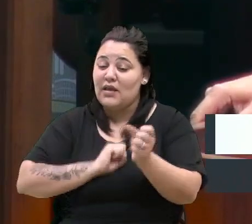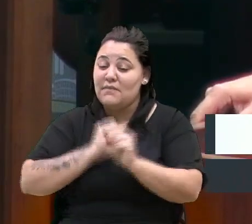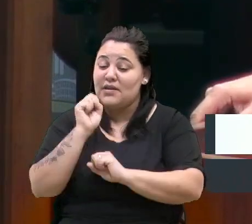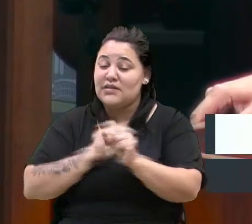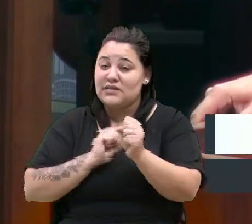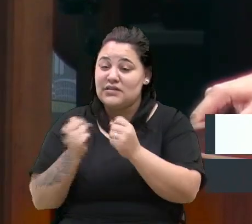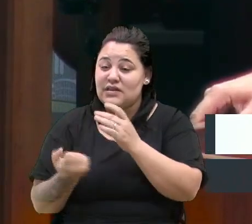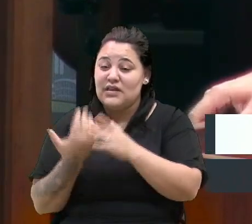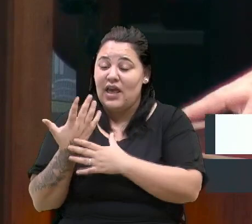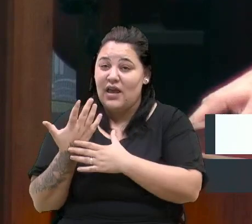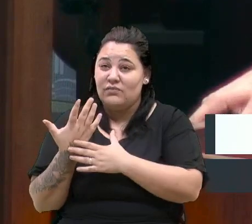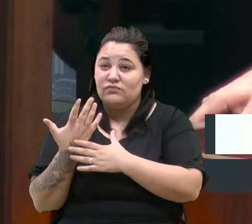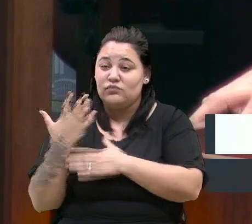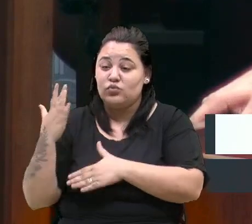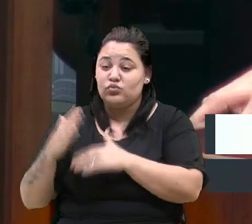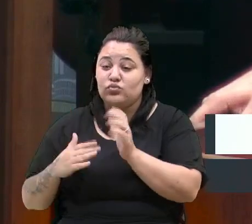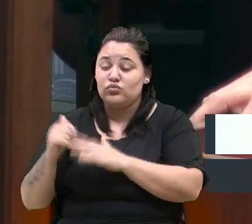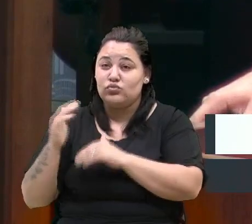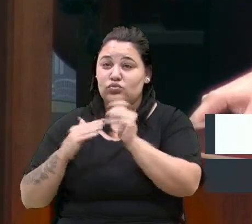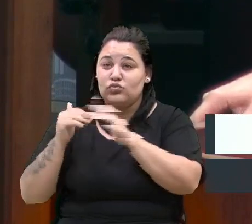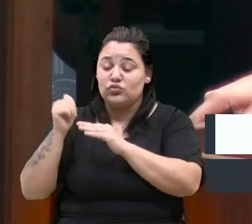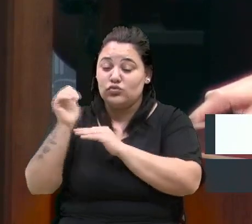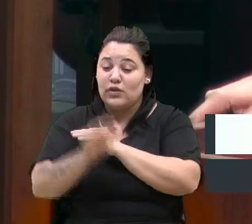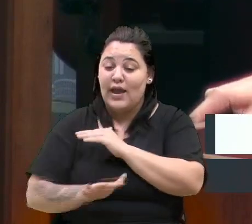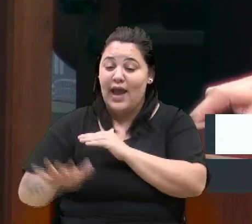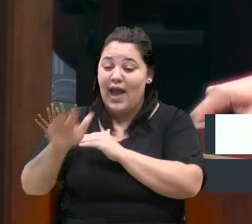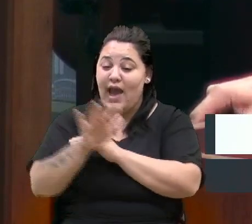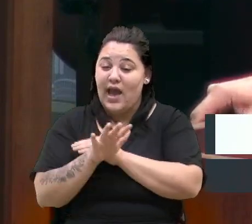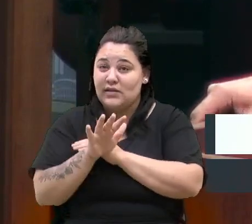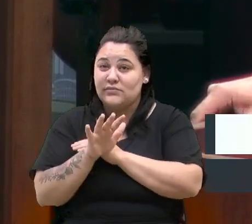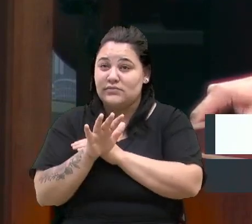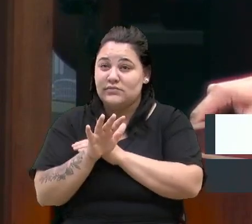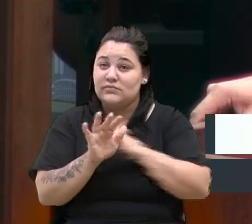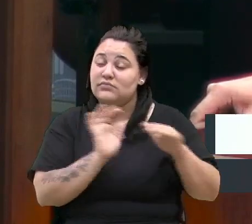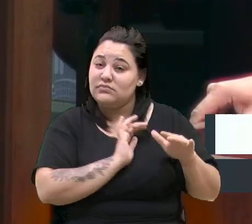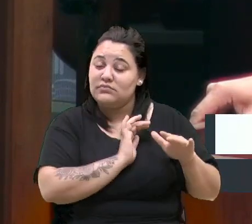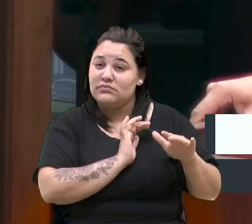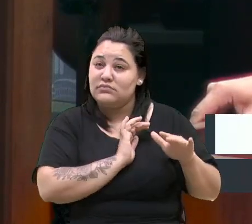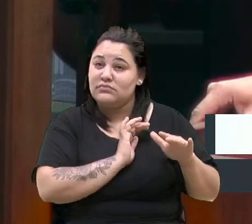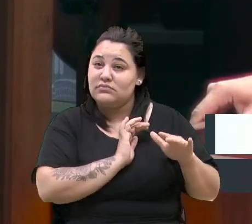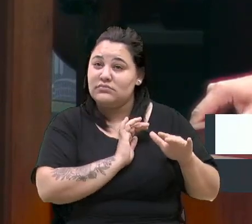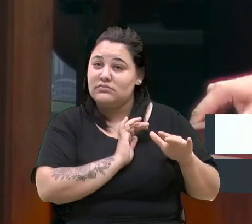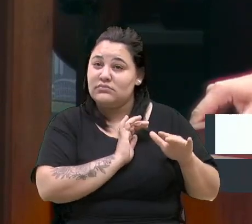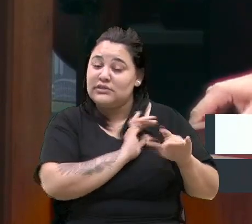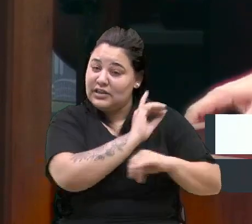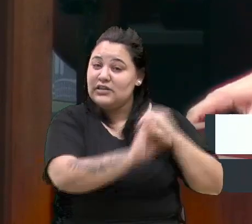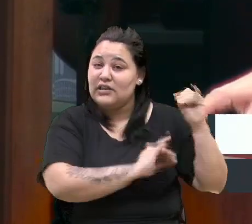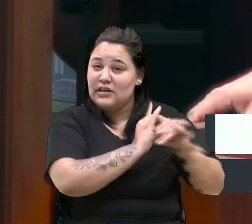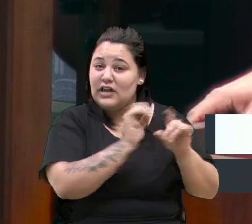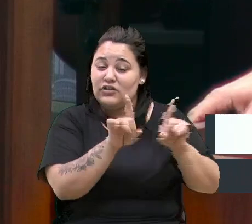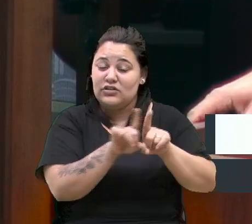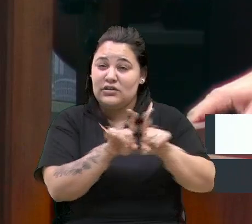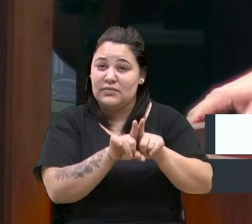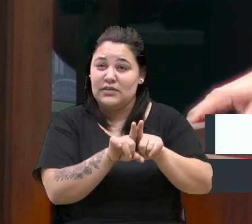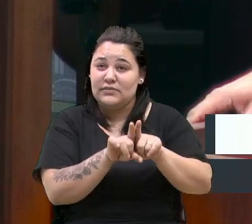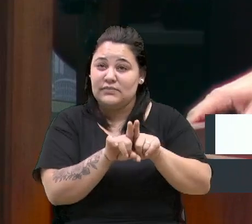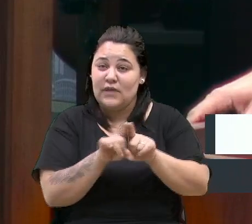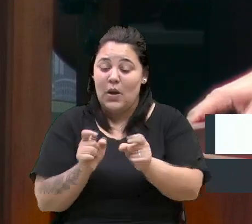produzindo na área, né, das redes e, no caso do que eu vou apresentar aqui, da